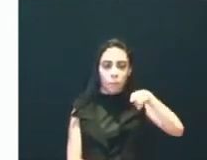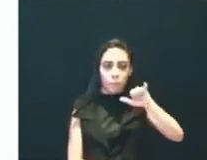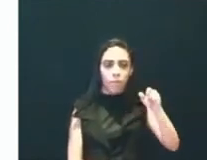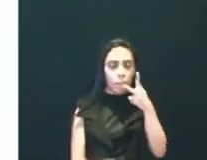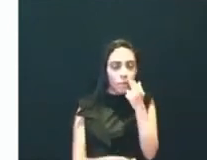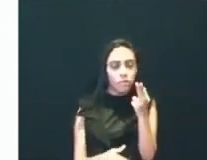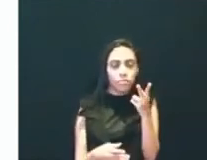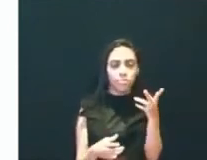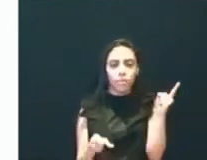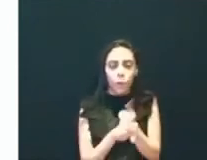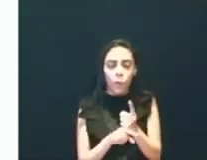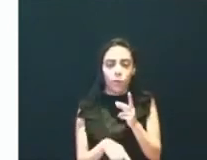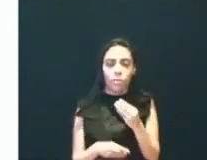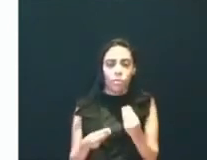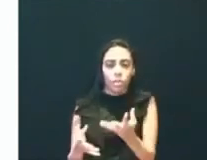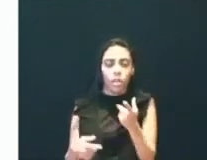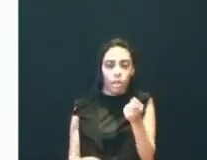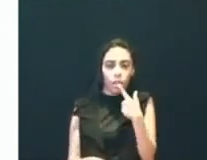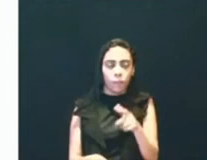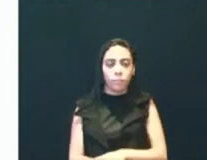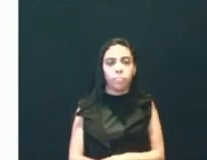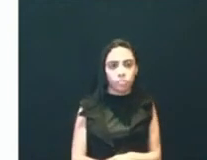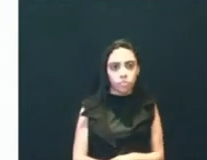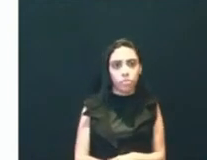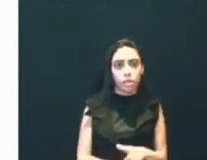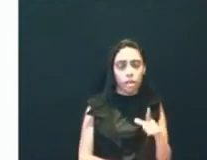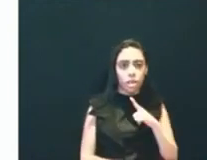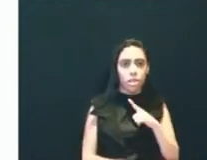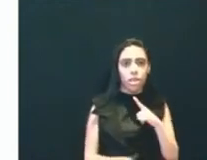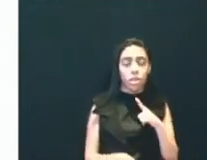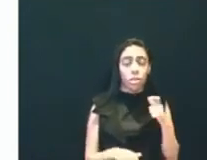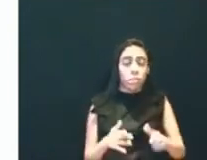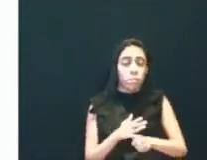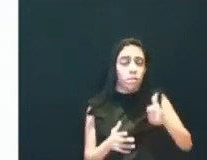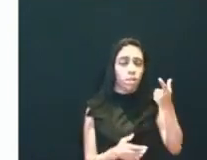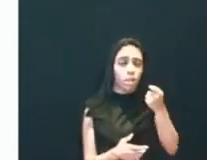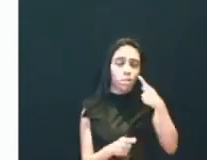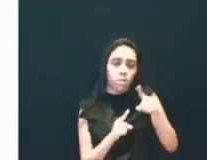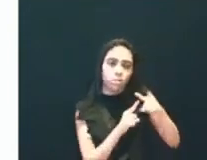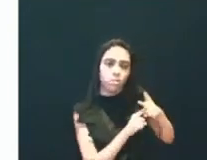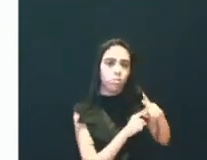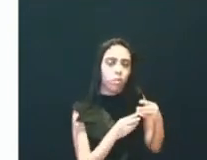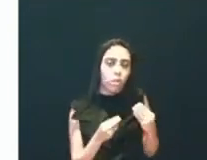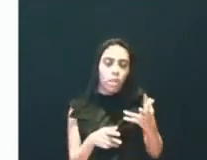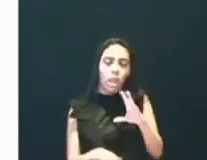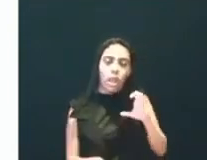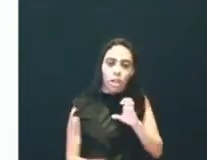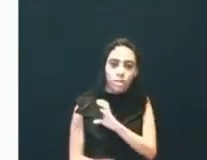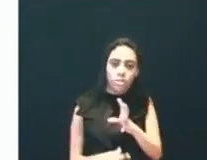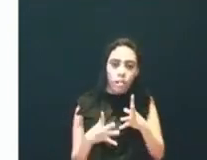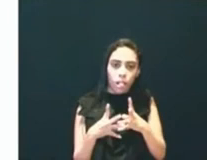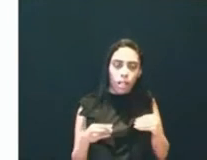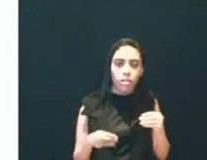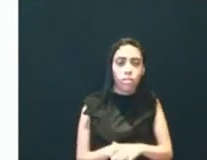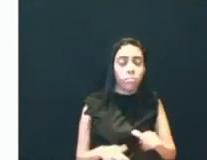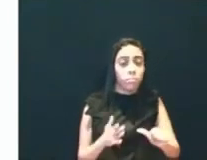primeiro tratamento-alvo foi o imatinib, que foi a primeira droga usada para o tratamento de um câncer, a primeira